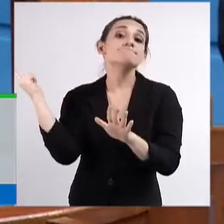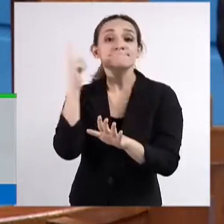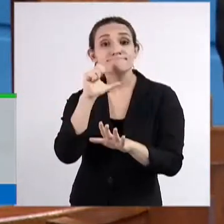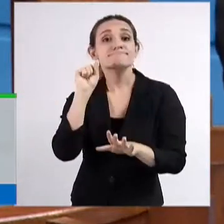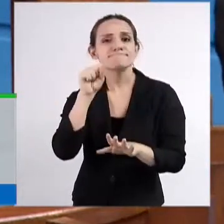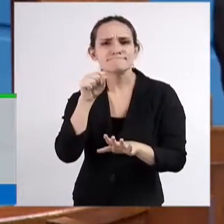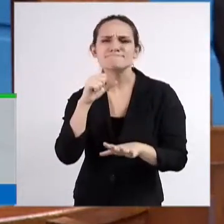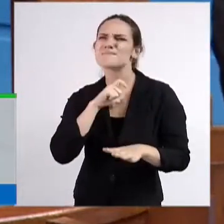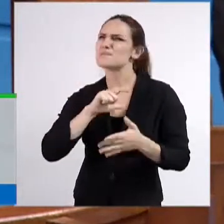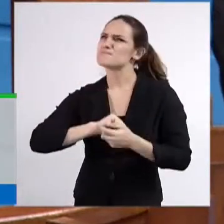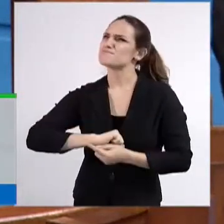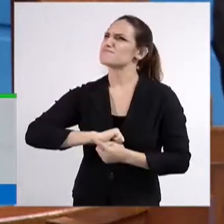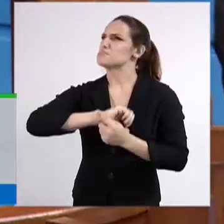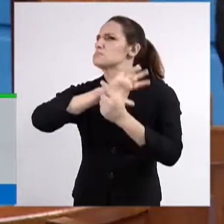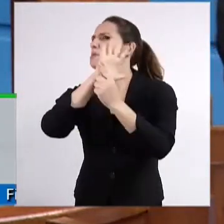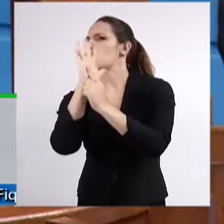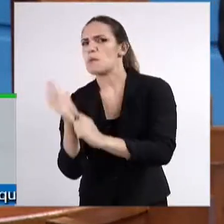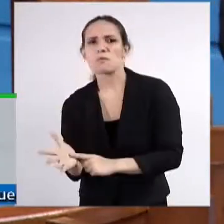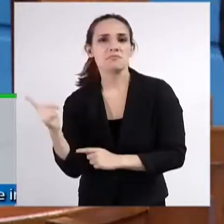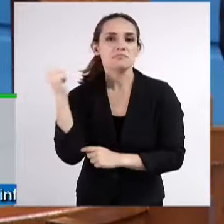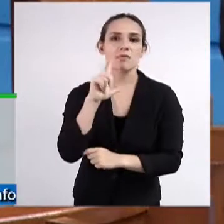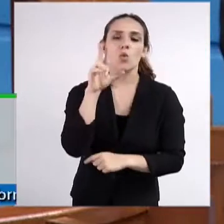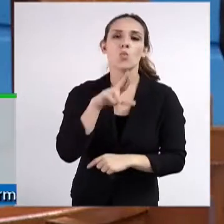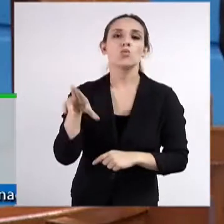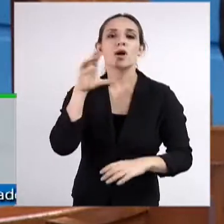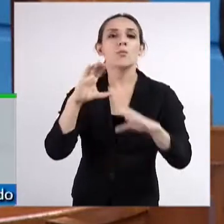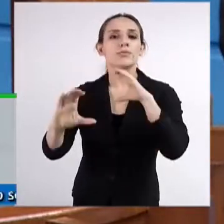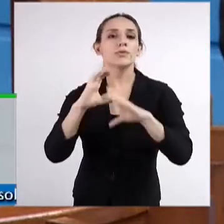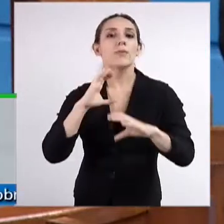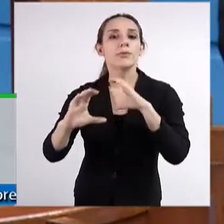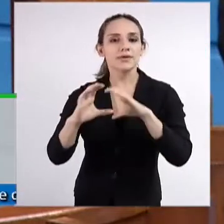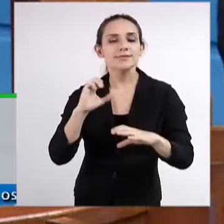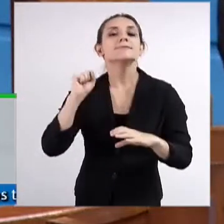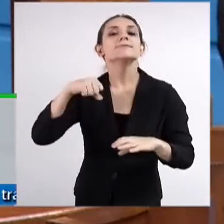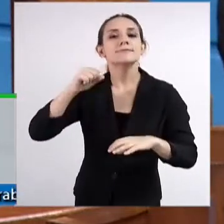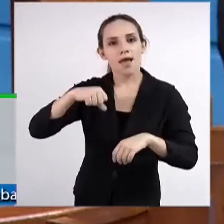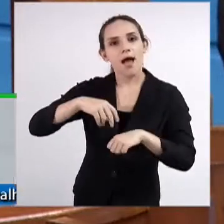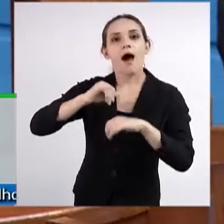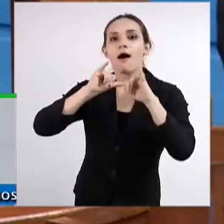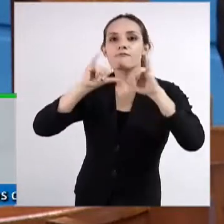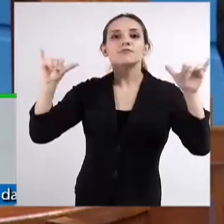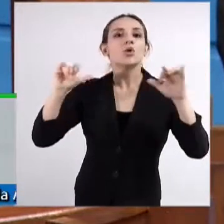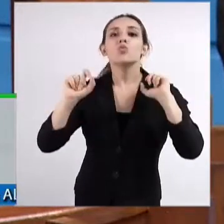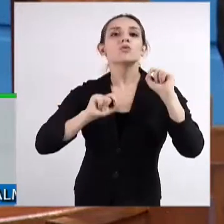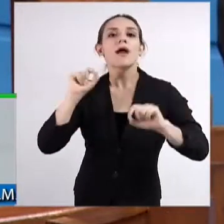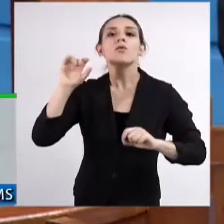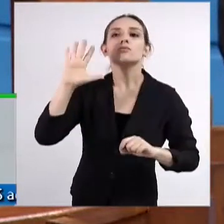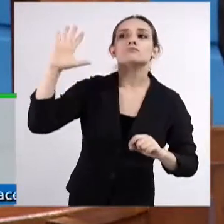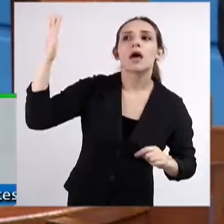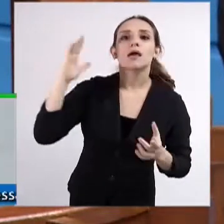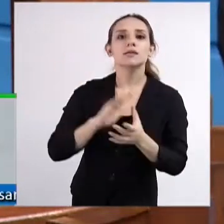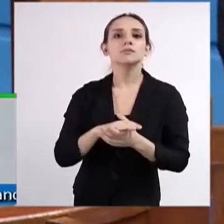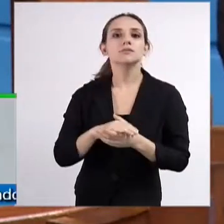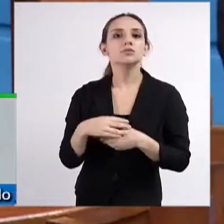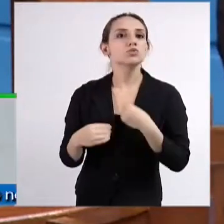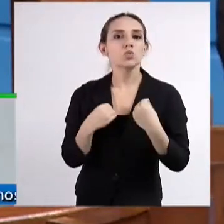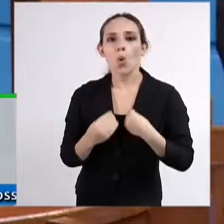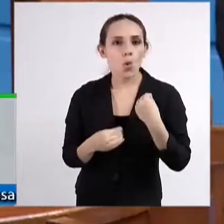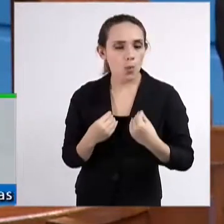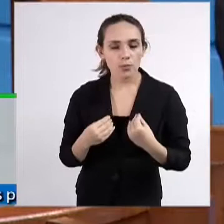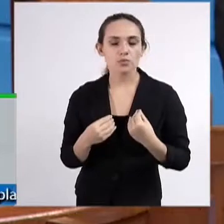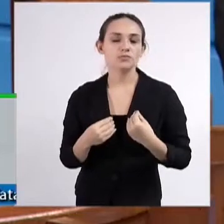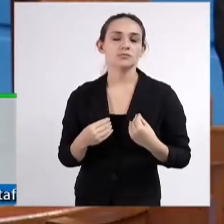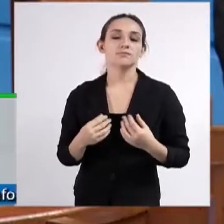os canais disponíveis para que possam nos comunicar do que está acontecendo, do que eles estão sentindo.